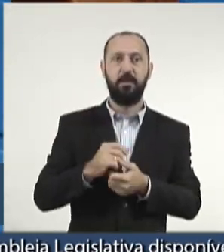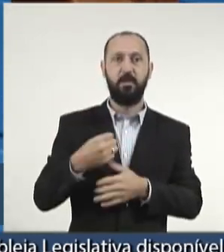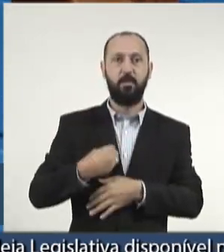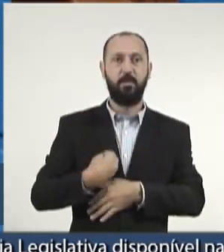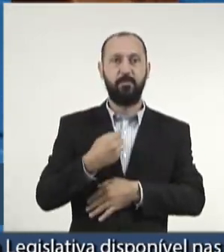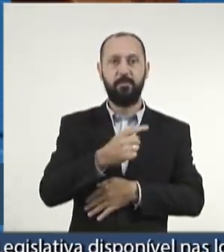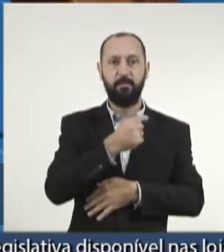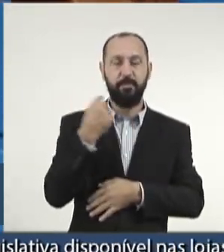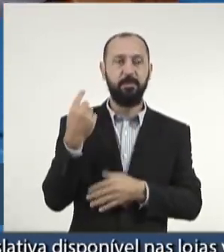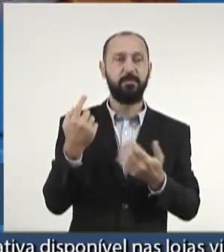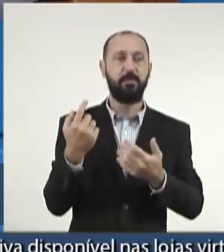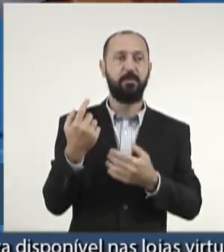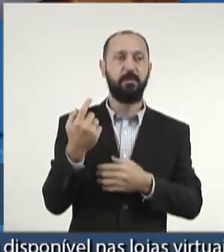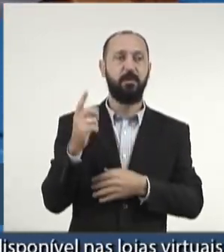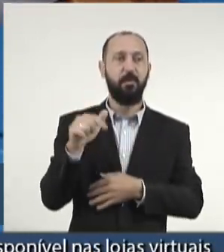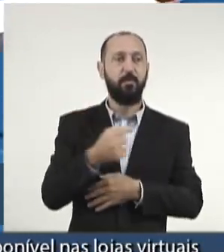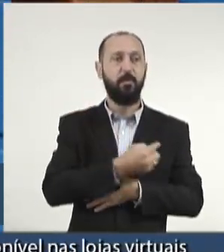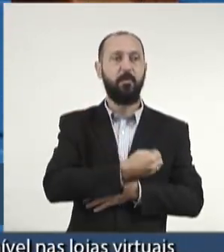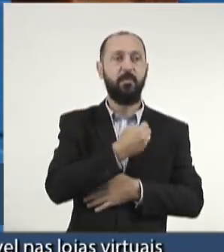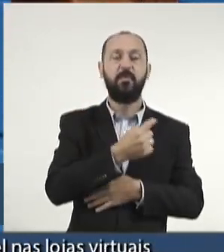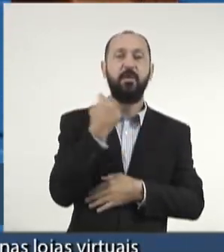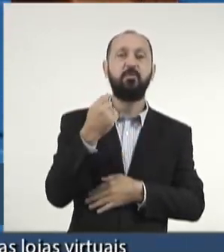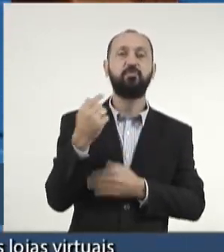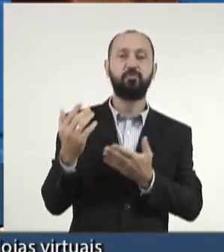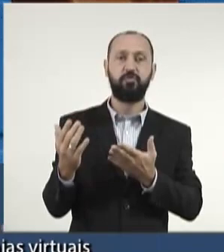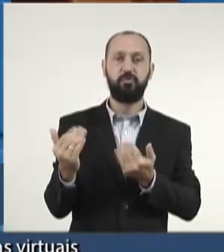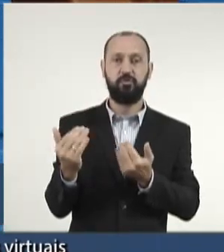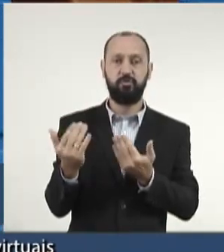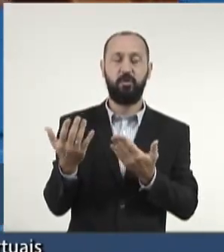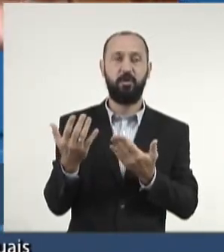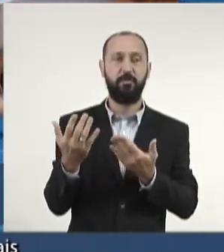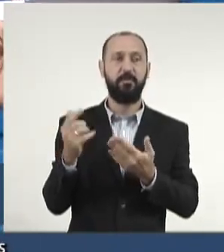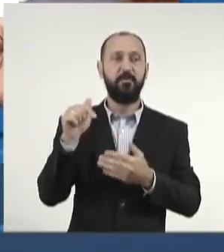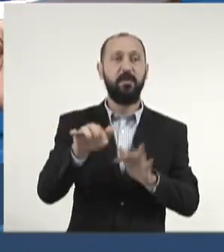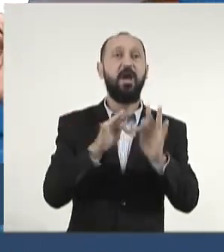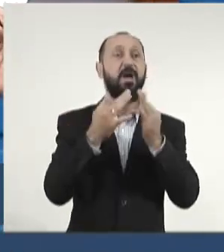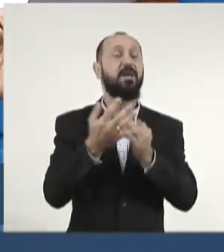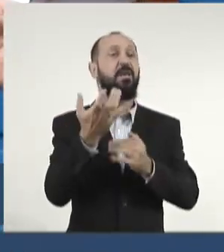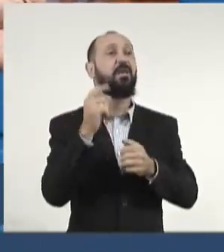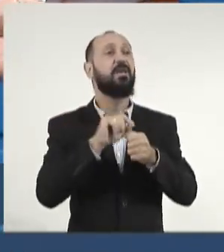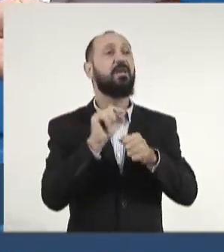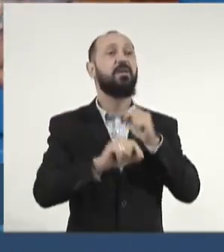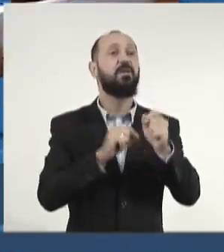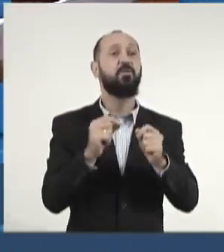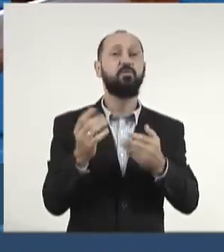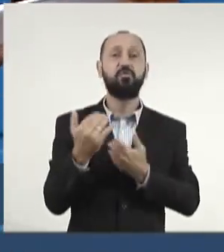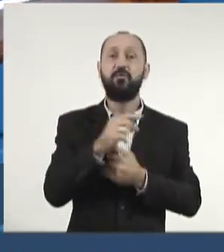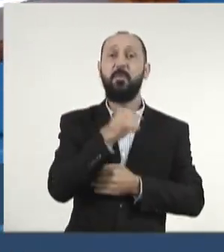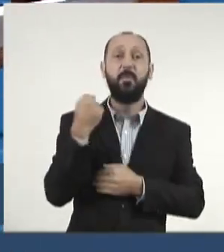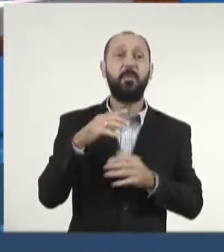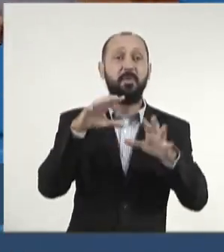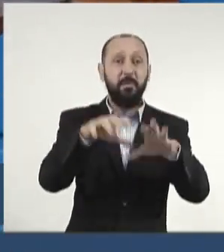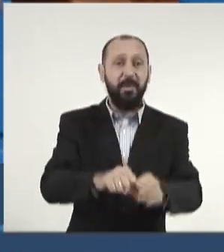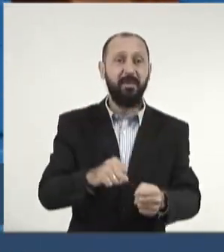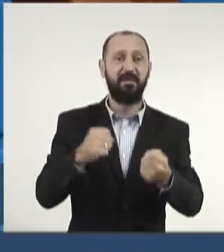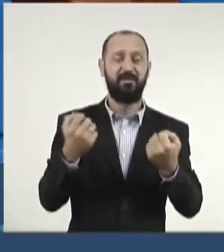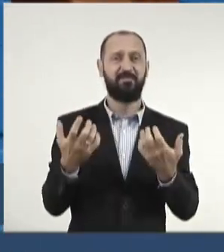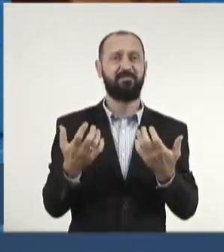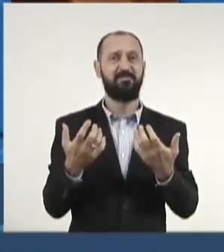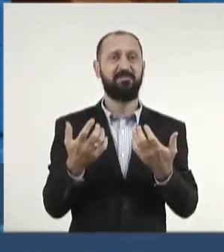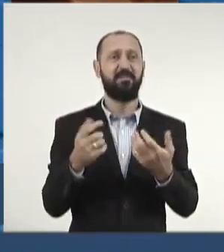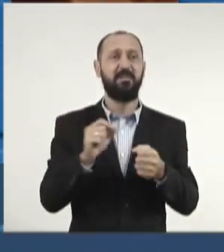perdeu. É uma vida, é um jovem. A família veio aqui buscar o jovem morto, que